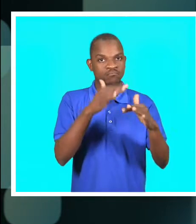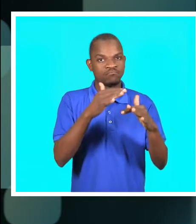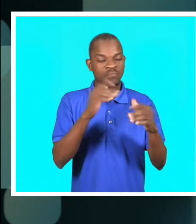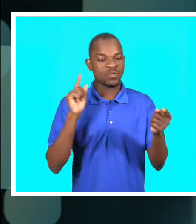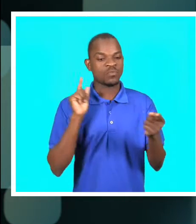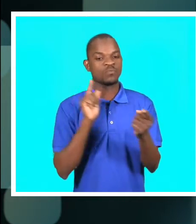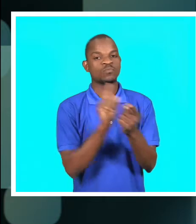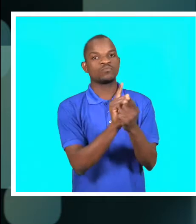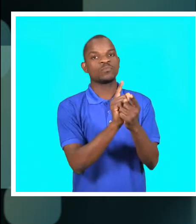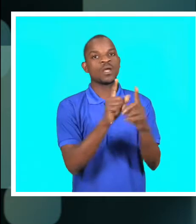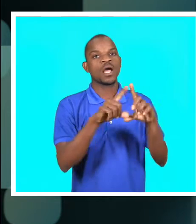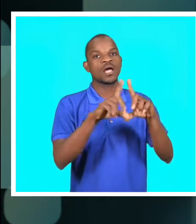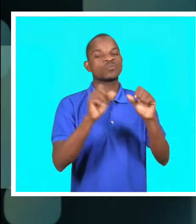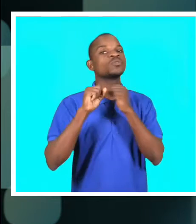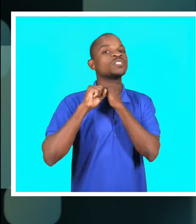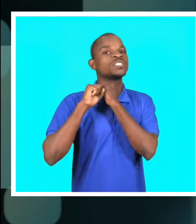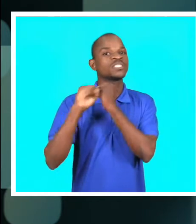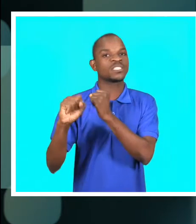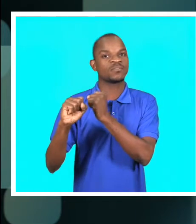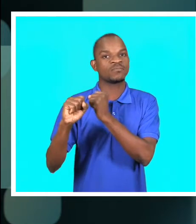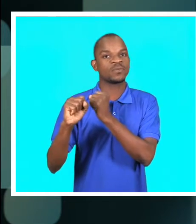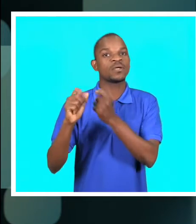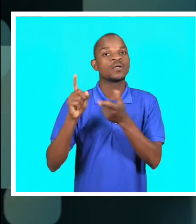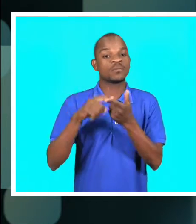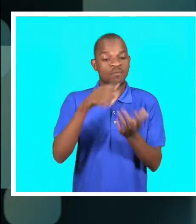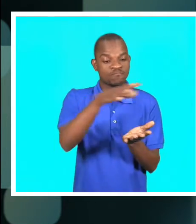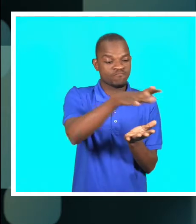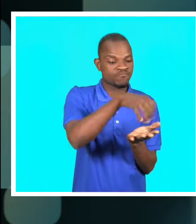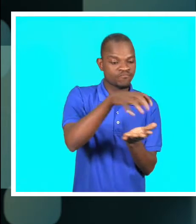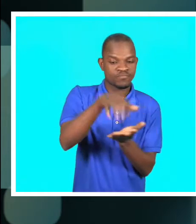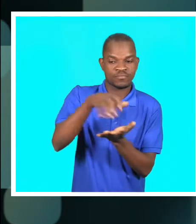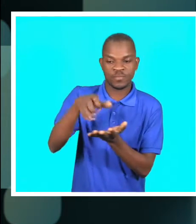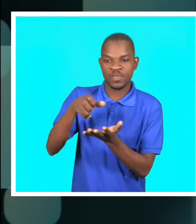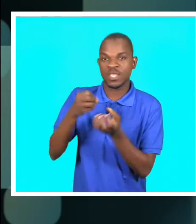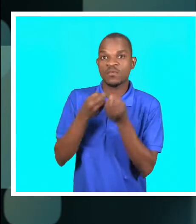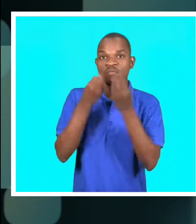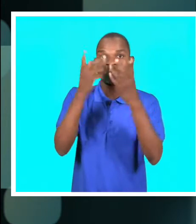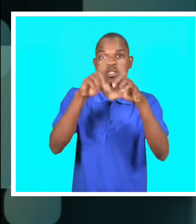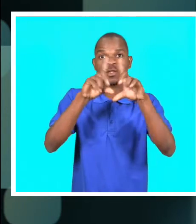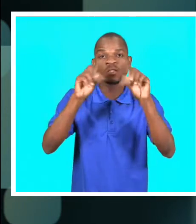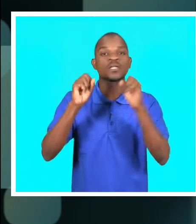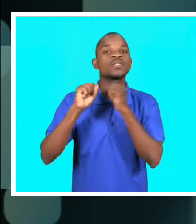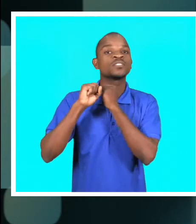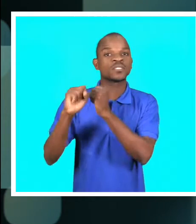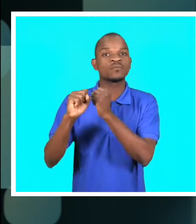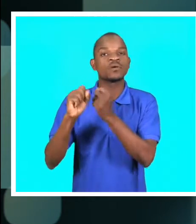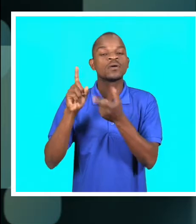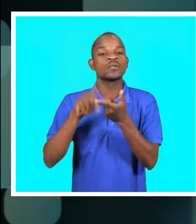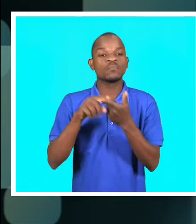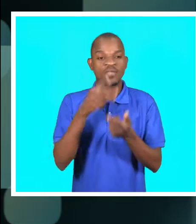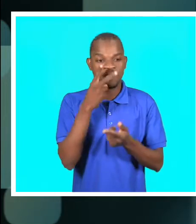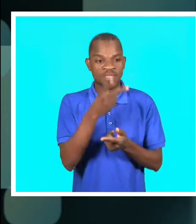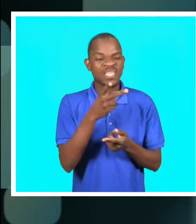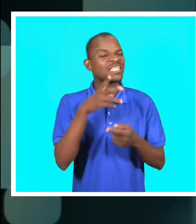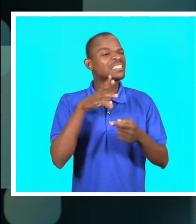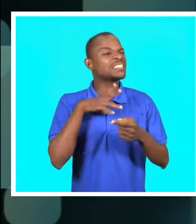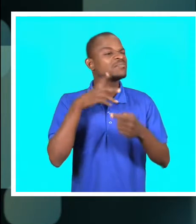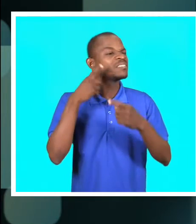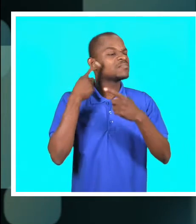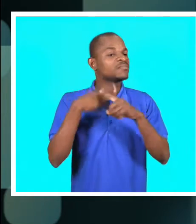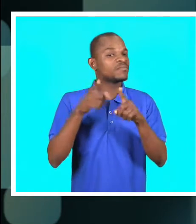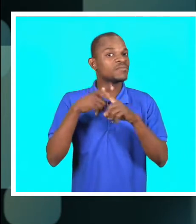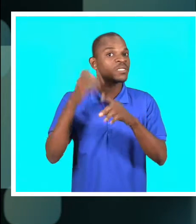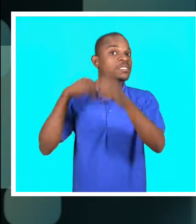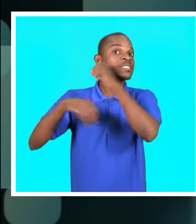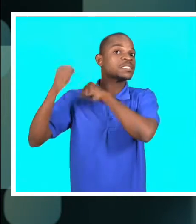encontrei a rota dos escravos e com a informação que fui obtendo em relação aos escravos e fui deparando que houve